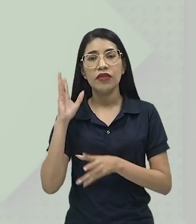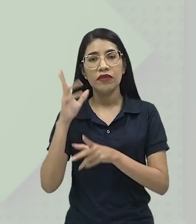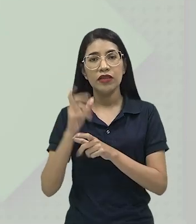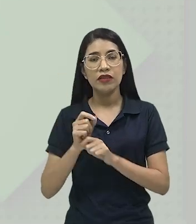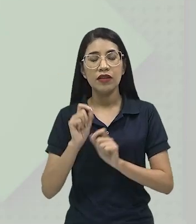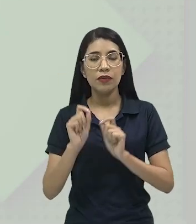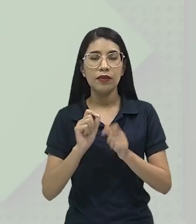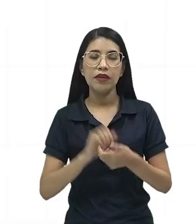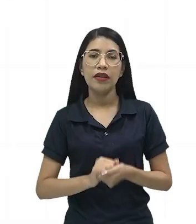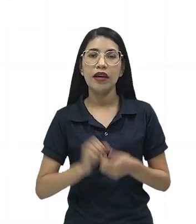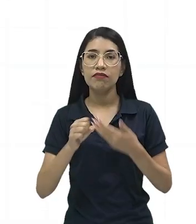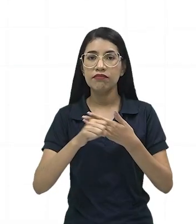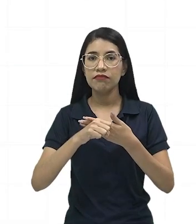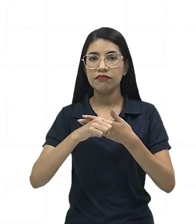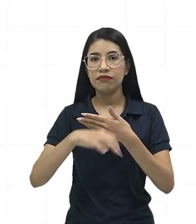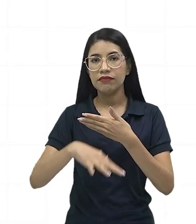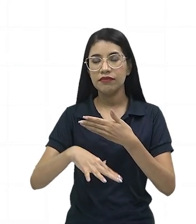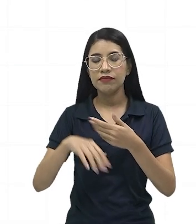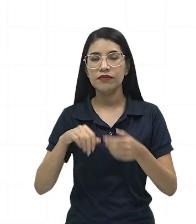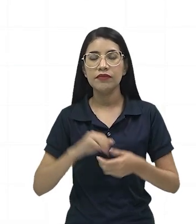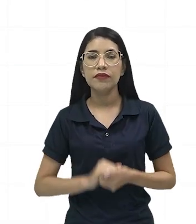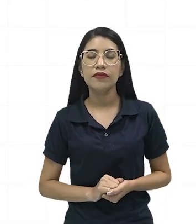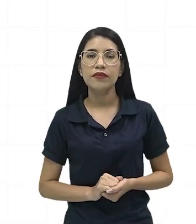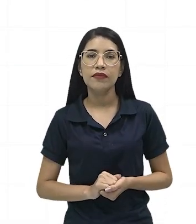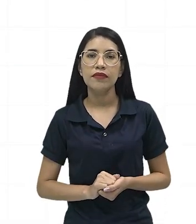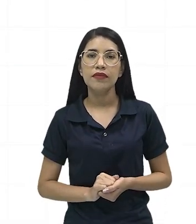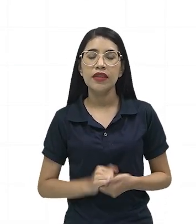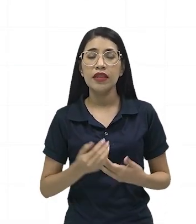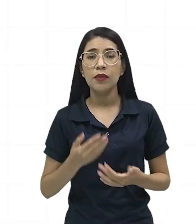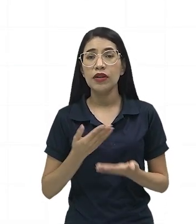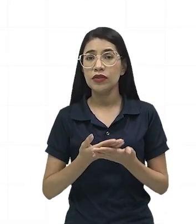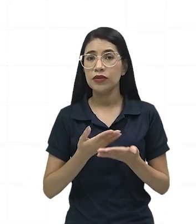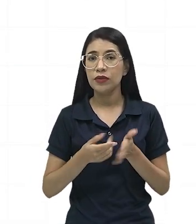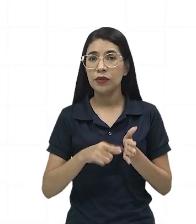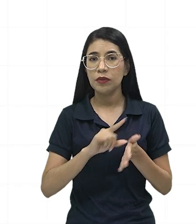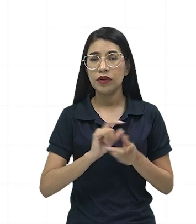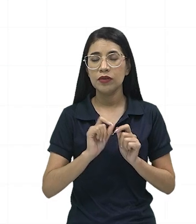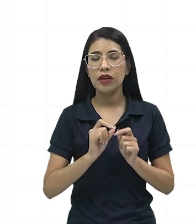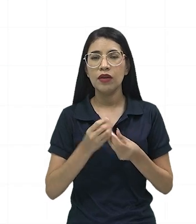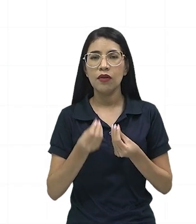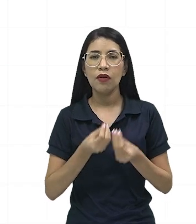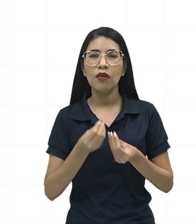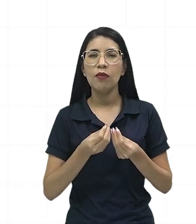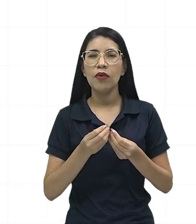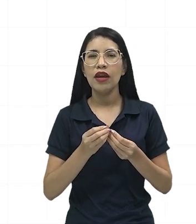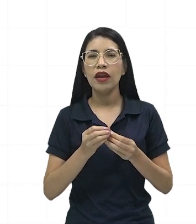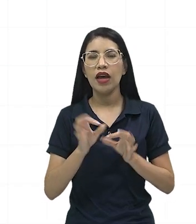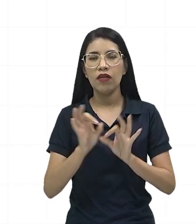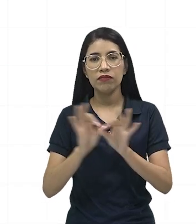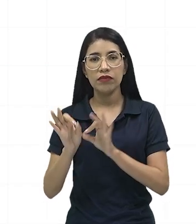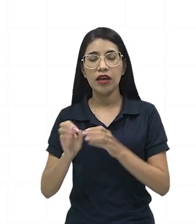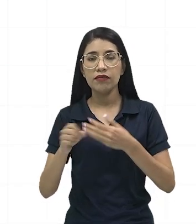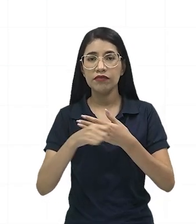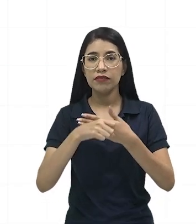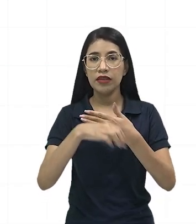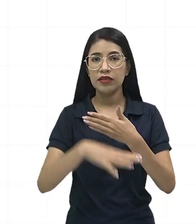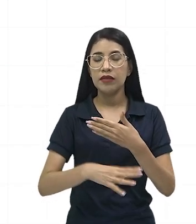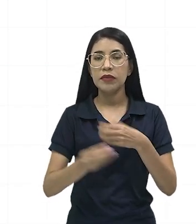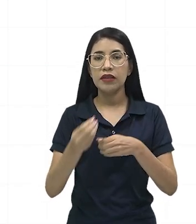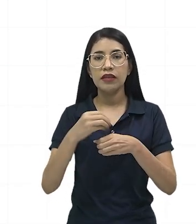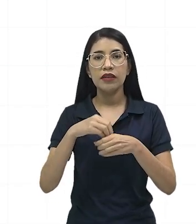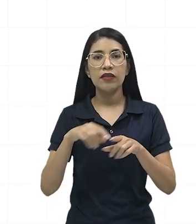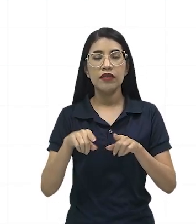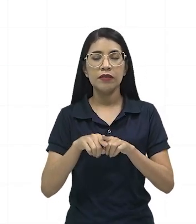pouquinho sobre taxonomia. Bom, a gente viu sobre a classificação taxonômica que está dentro